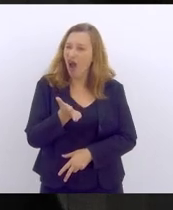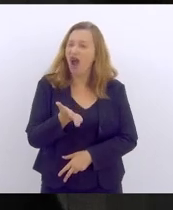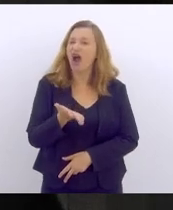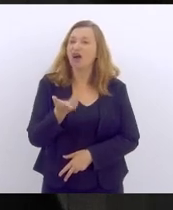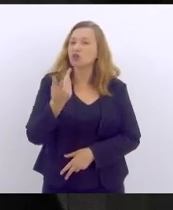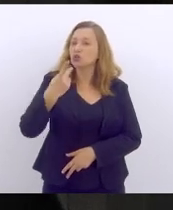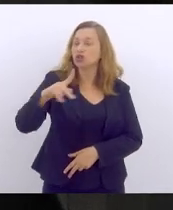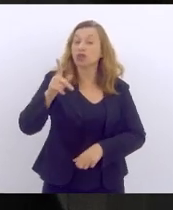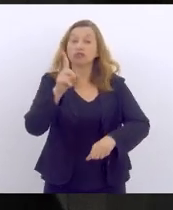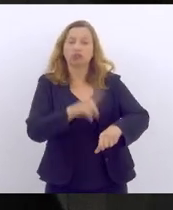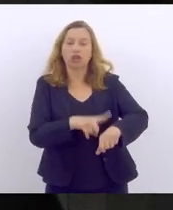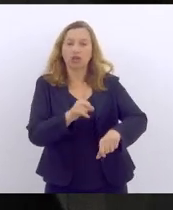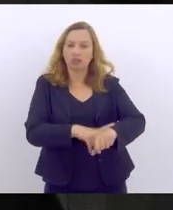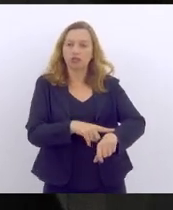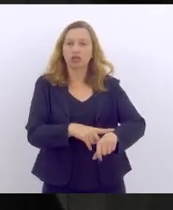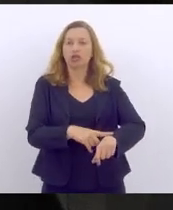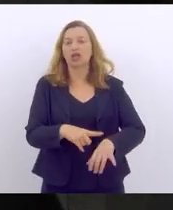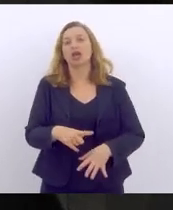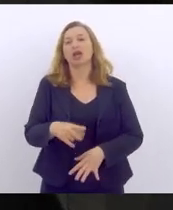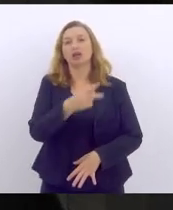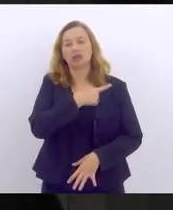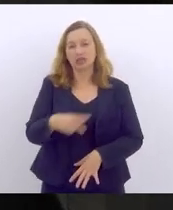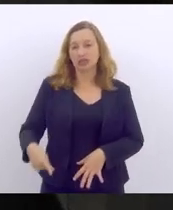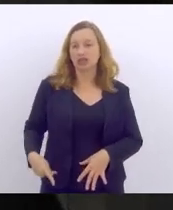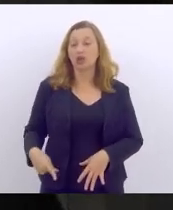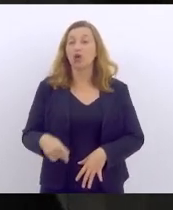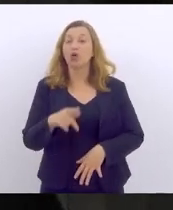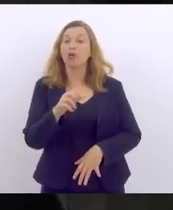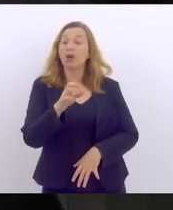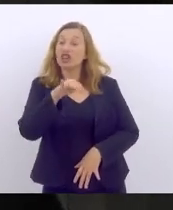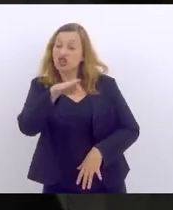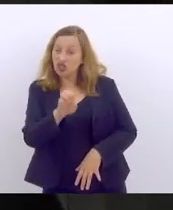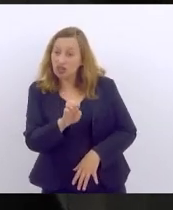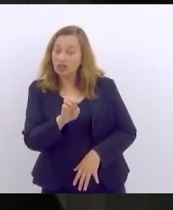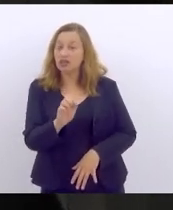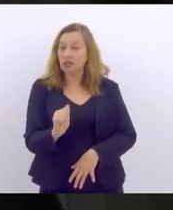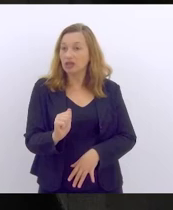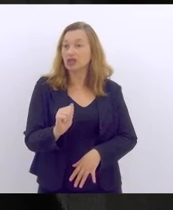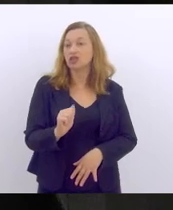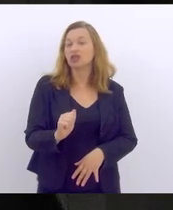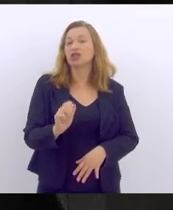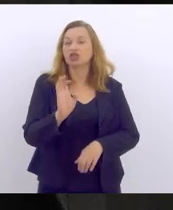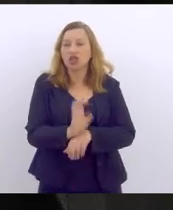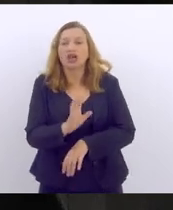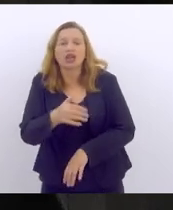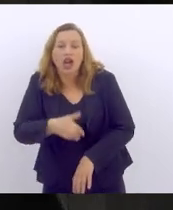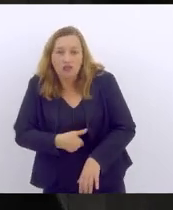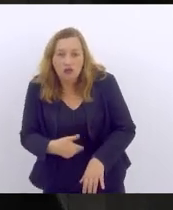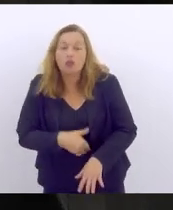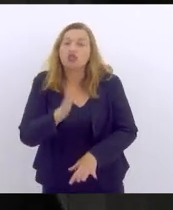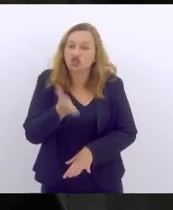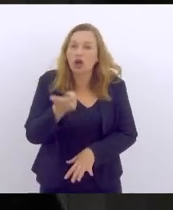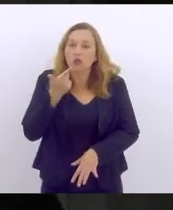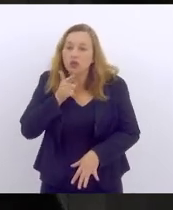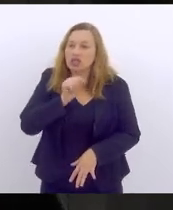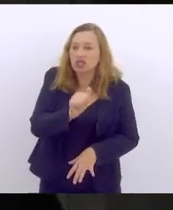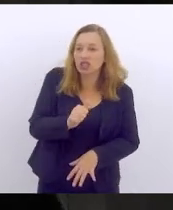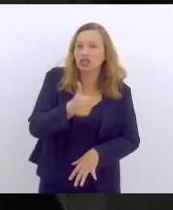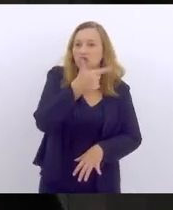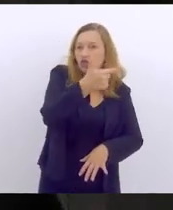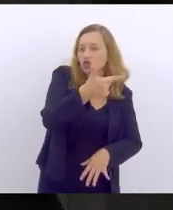nos seus no seu tempo de Presidente com uma agenda de estado a fome nós Já conseguimos tirar entre